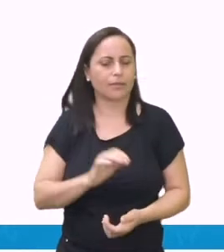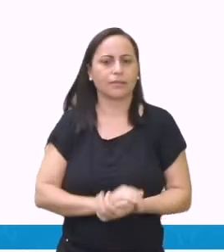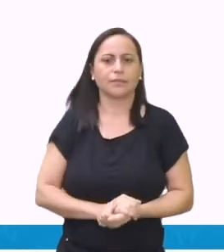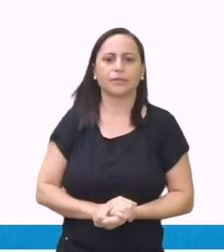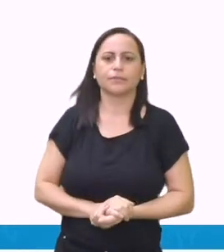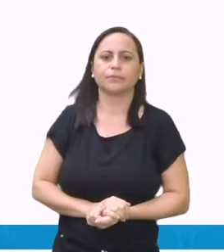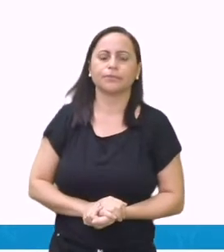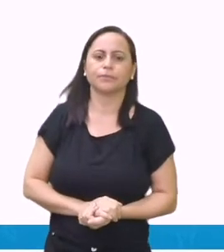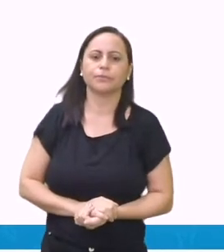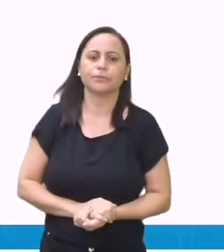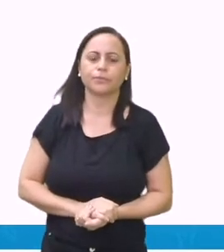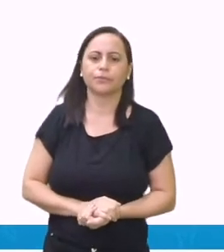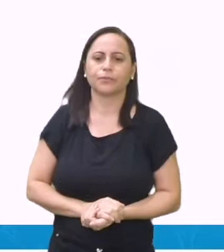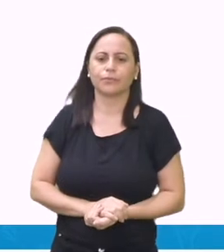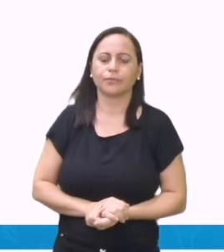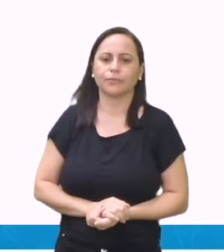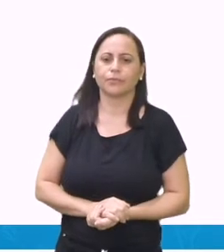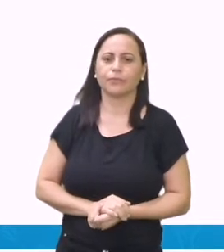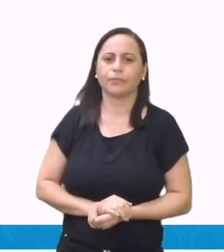8 centenas.